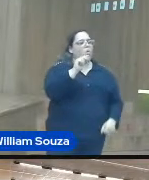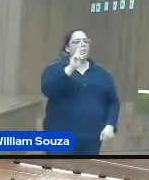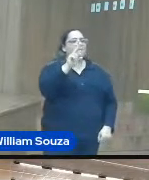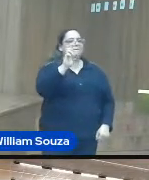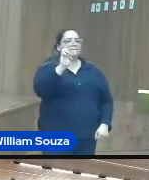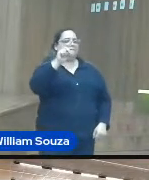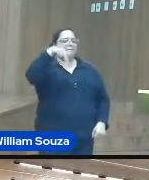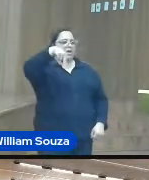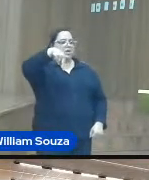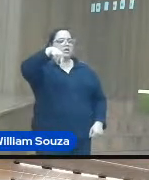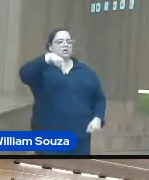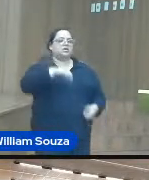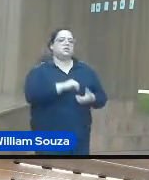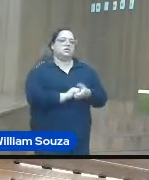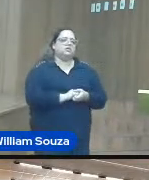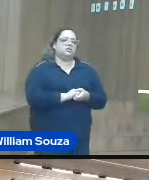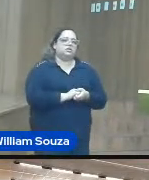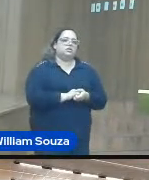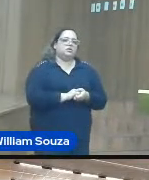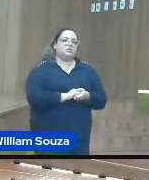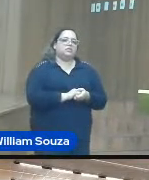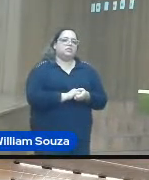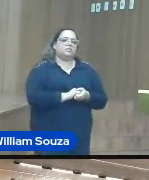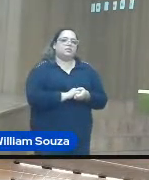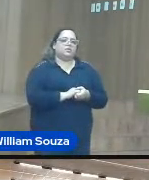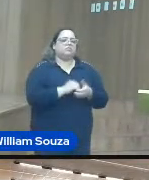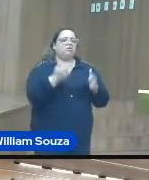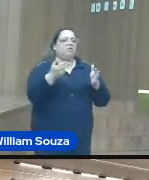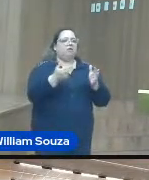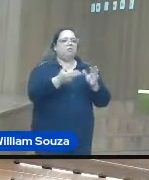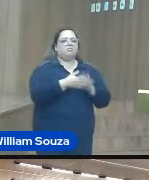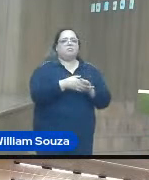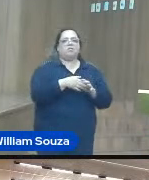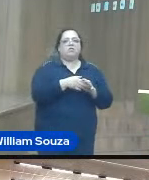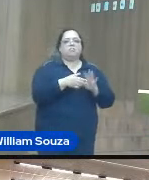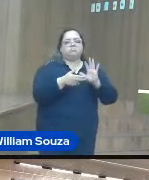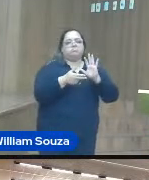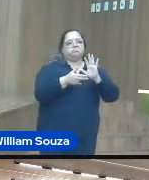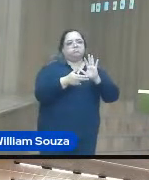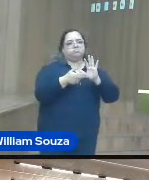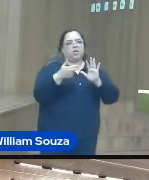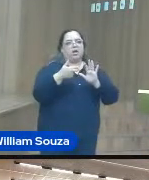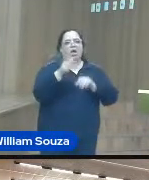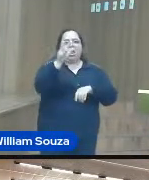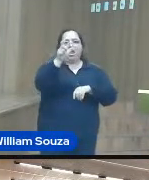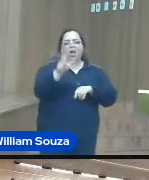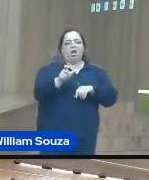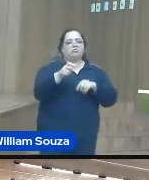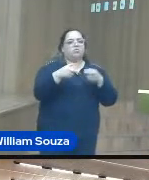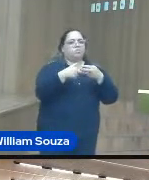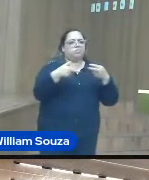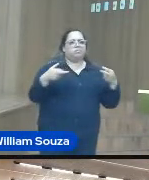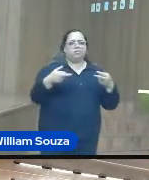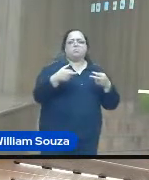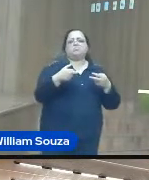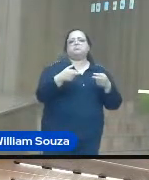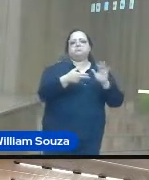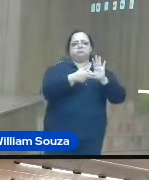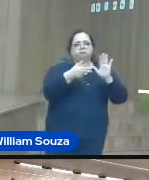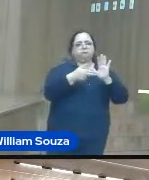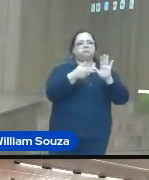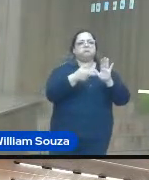o Frank, quer dizer, esses são o Schrödinger, o Dirac, o David Hilbert, esses são físicos e matemáticos